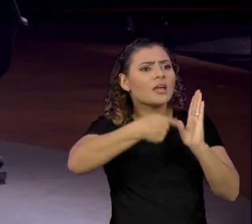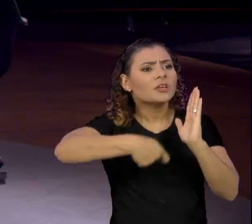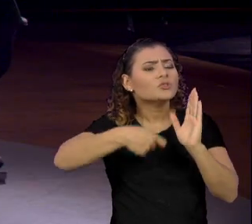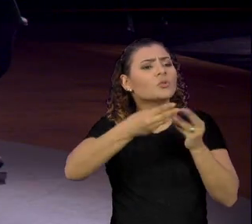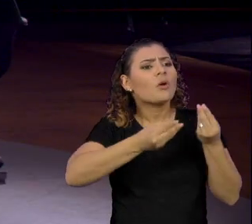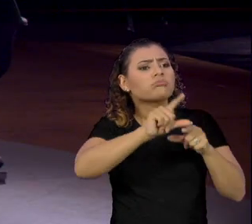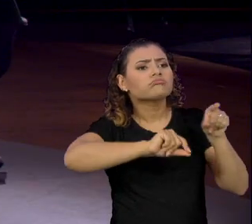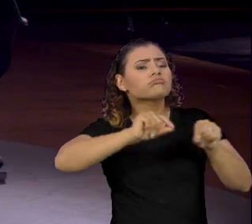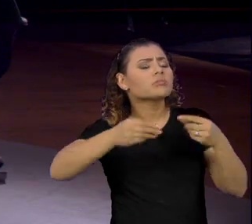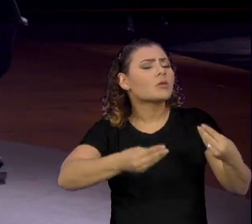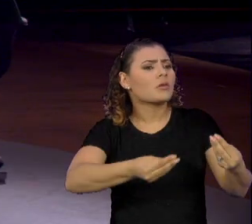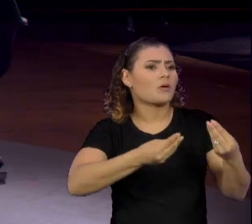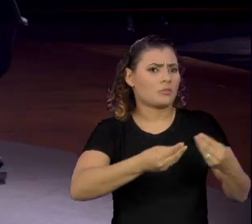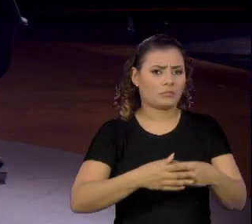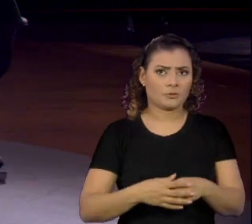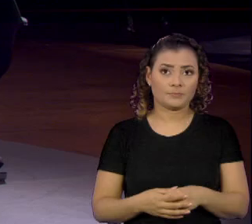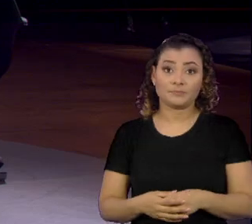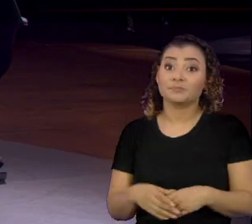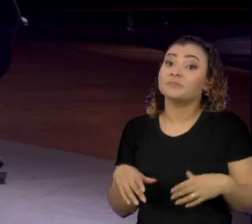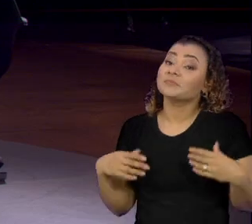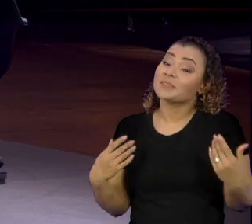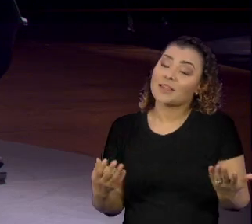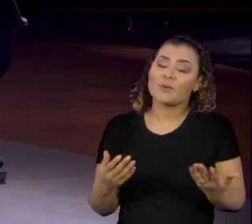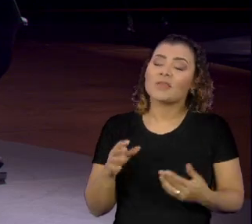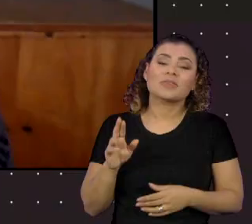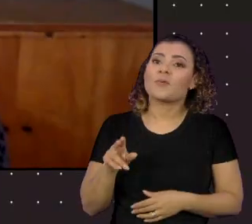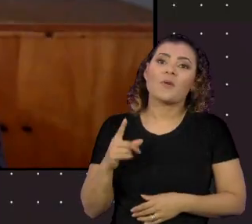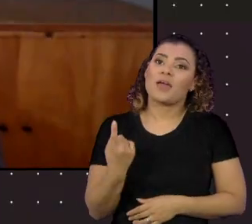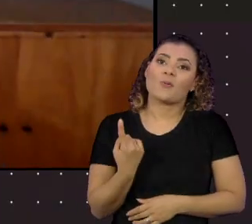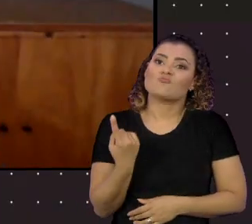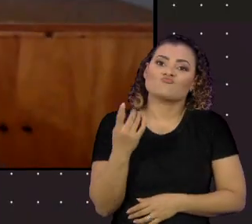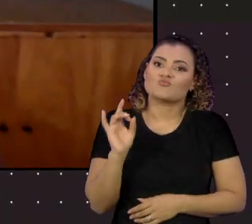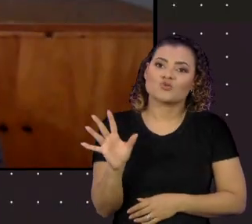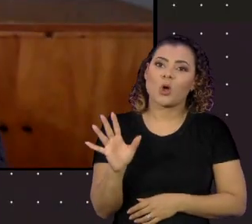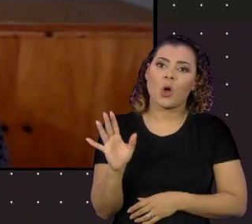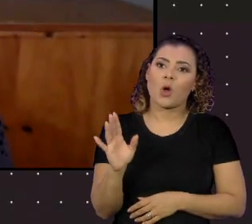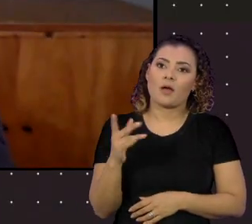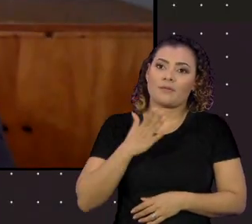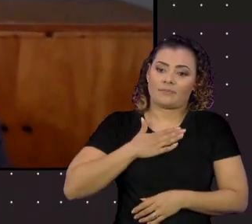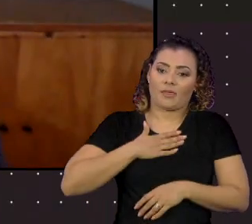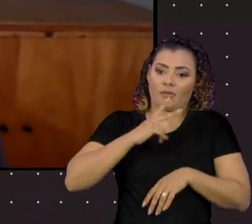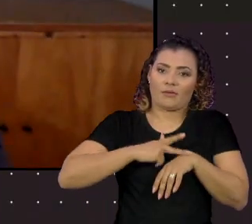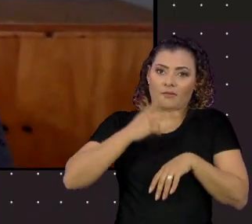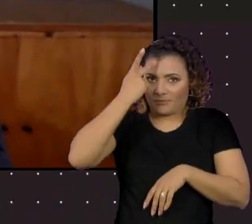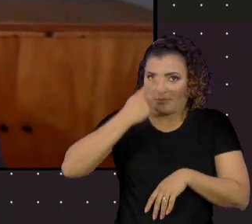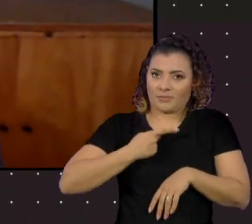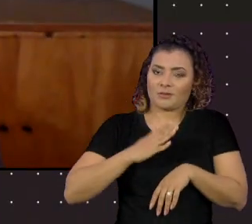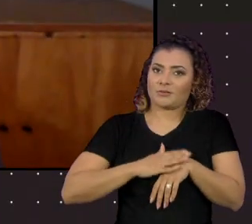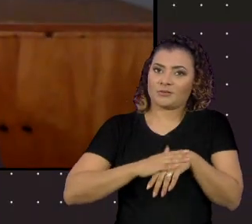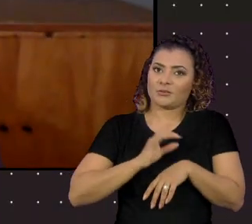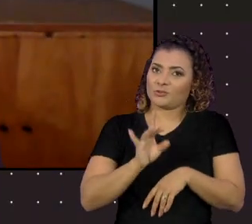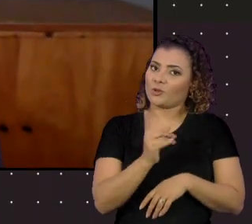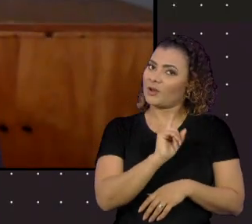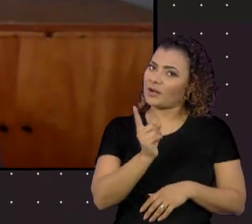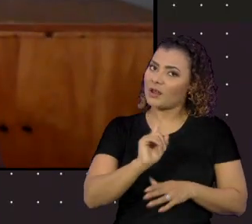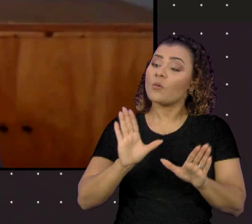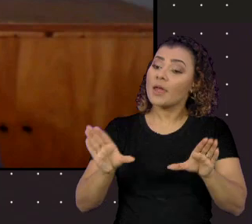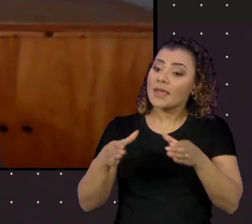textos? Ele não acontece sozinho, né? Ele acontece junto com a companhia.